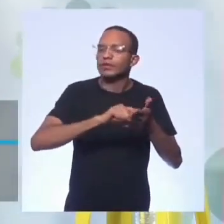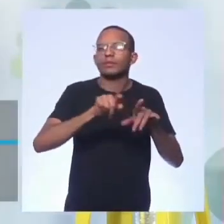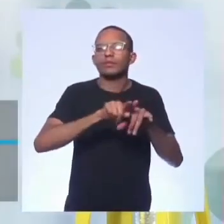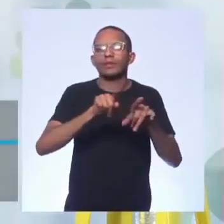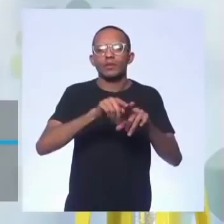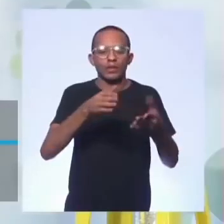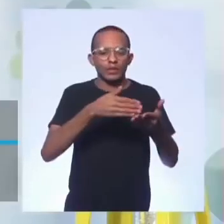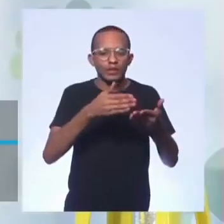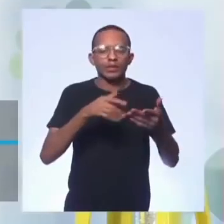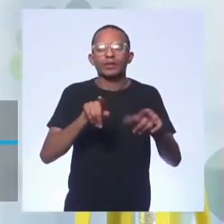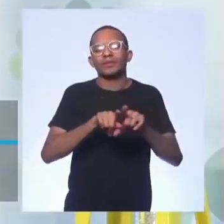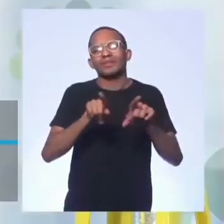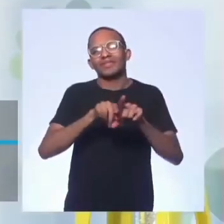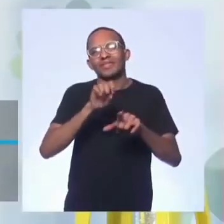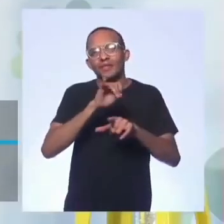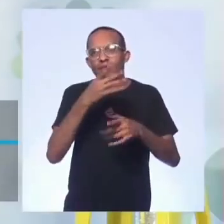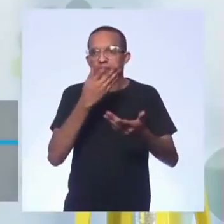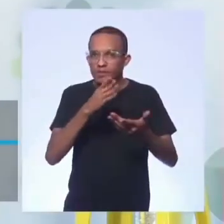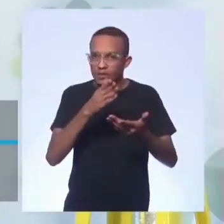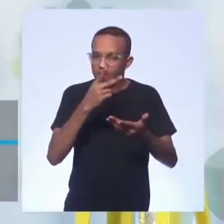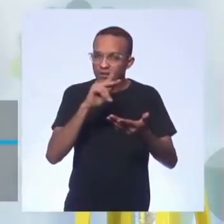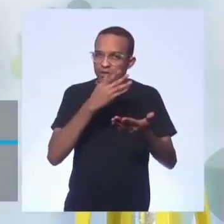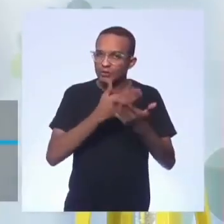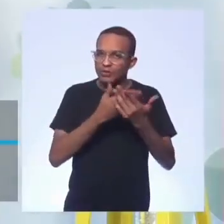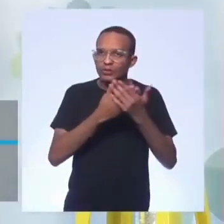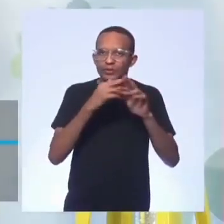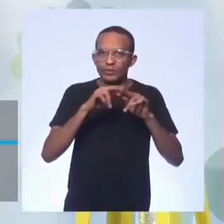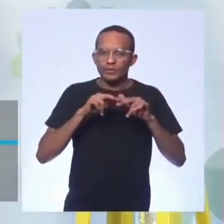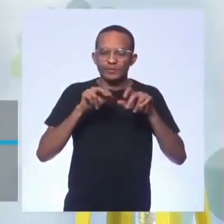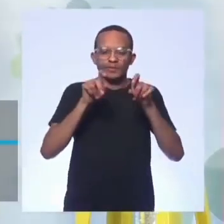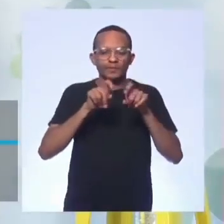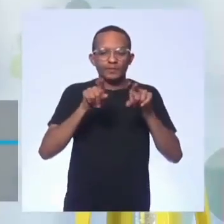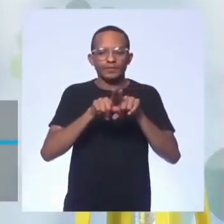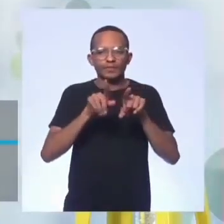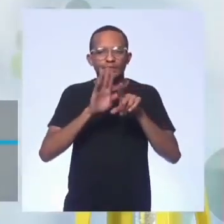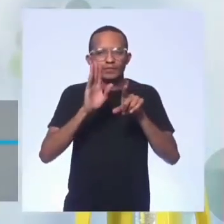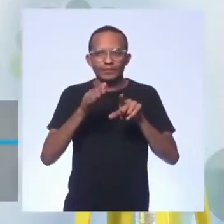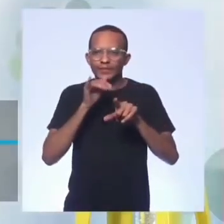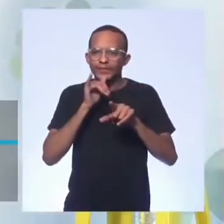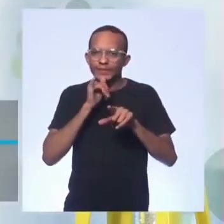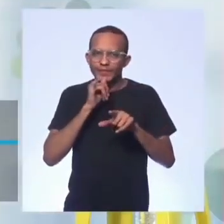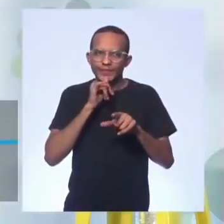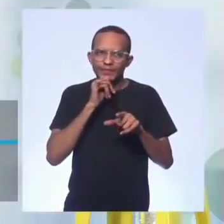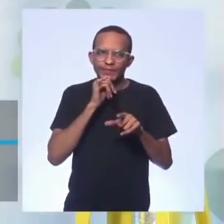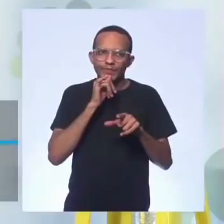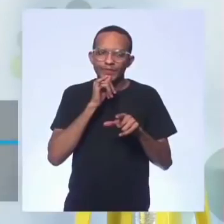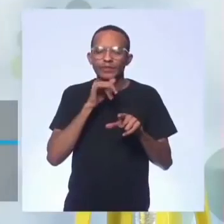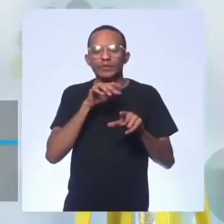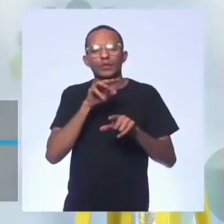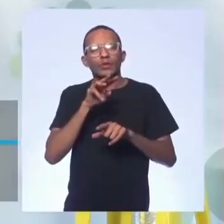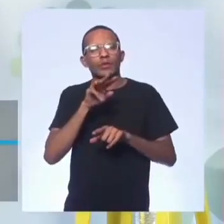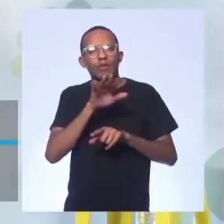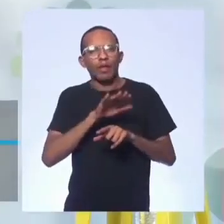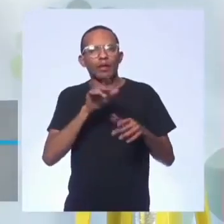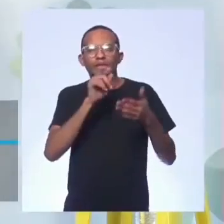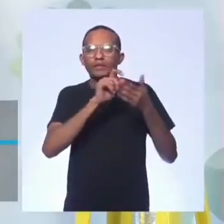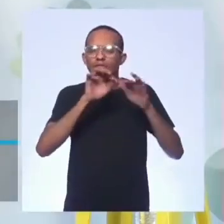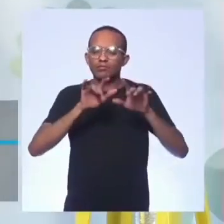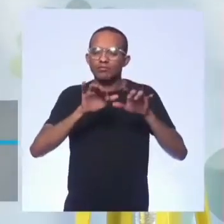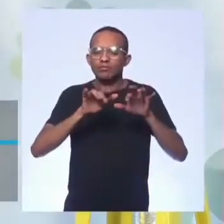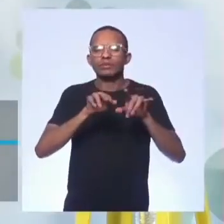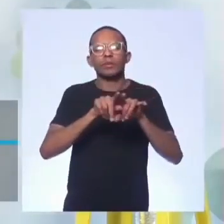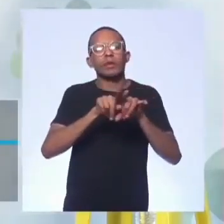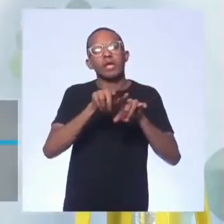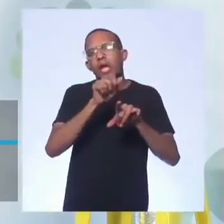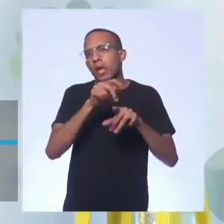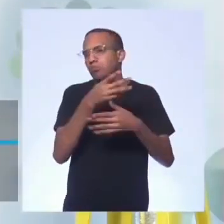caderno, ou se você está estudando pelo seu computador, já separa aí uma página aí do Word ou qual aplicativo